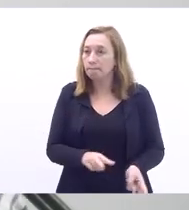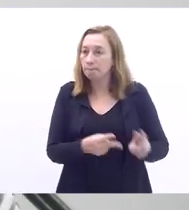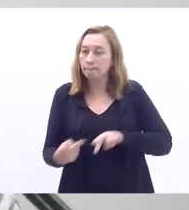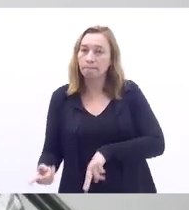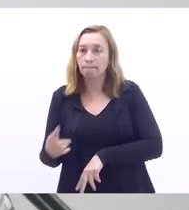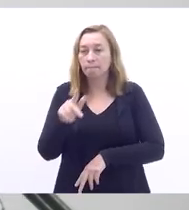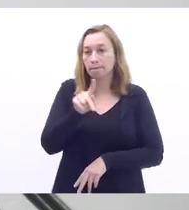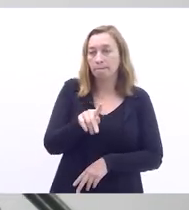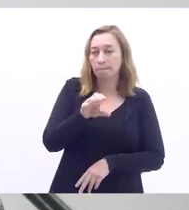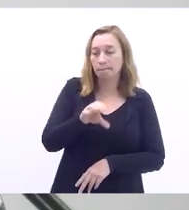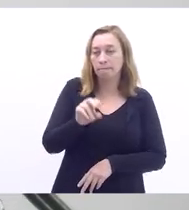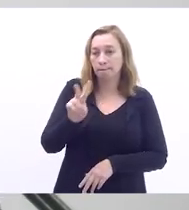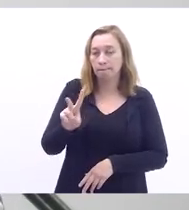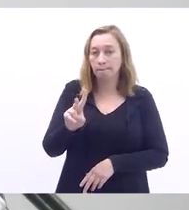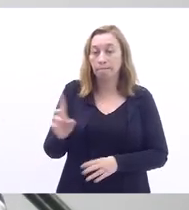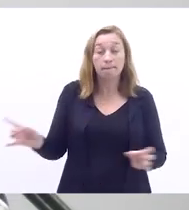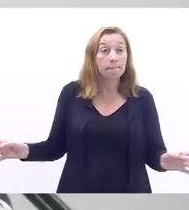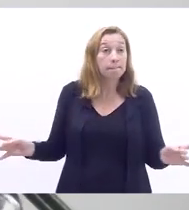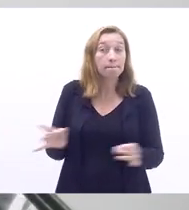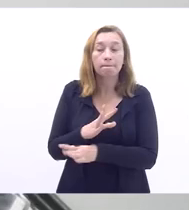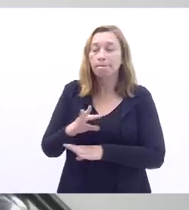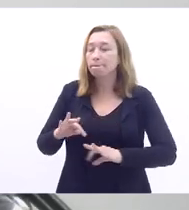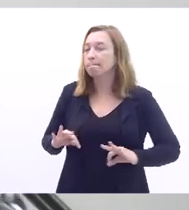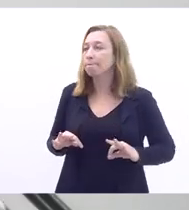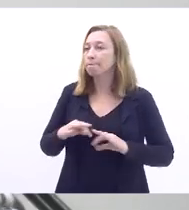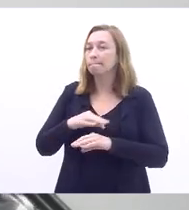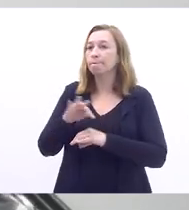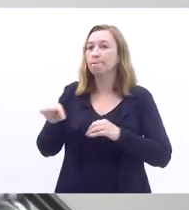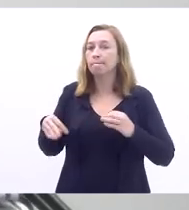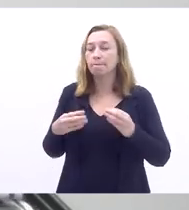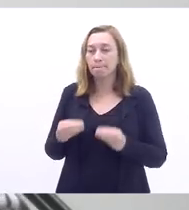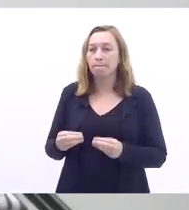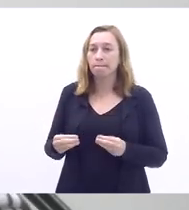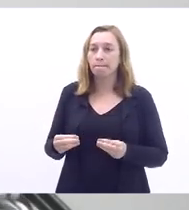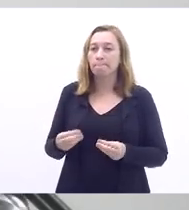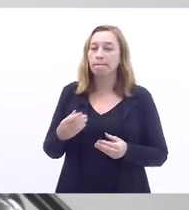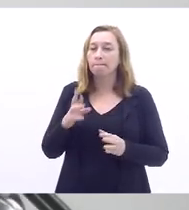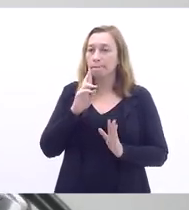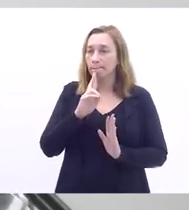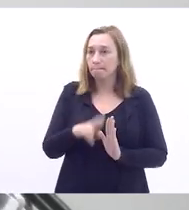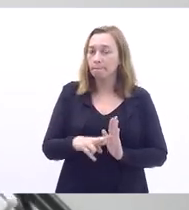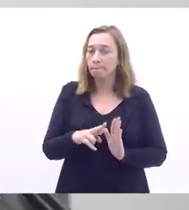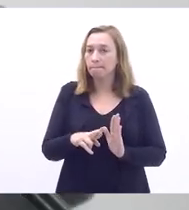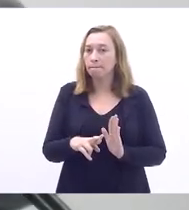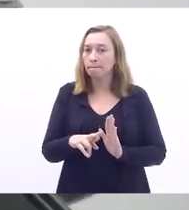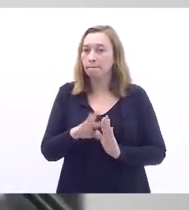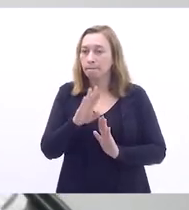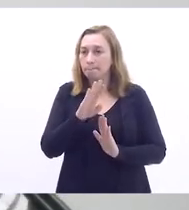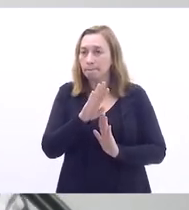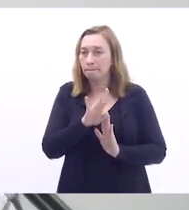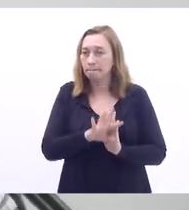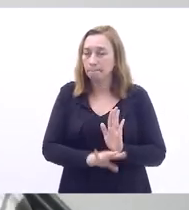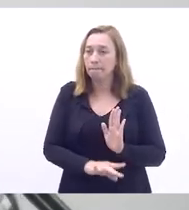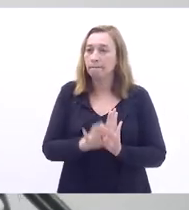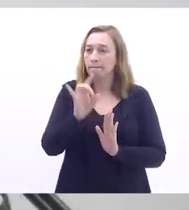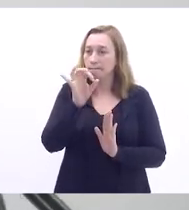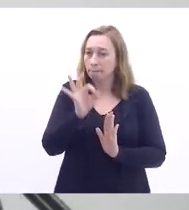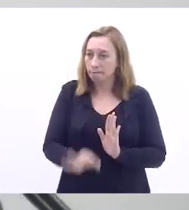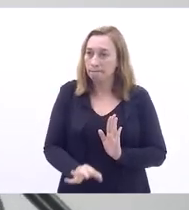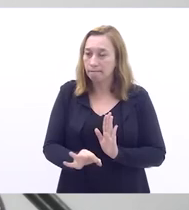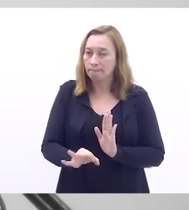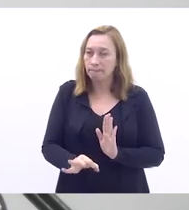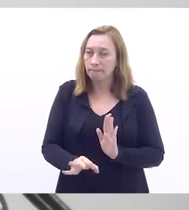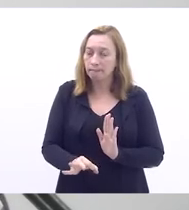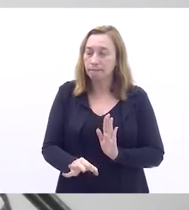tava pronto todas as questões respondidas exigidas juridicamente de todas as formas pode ser